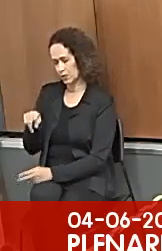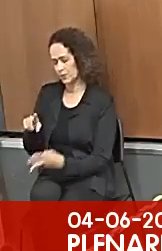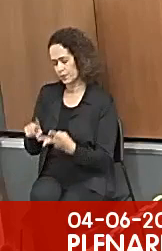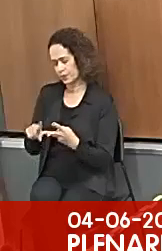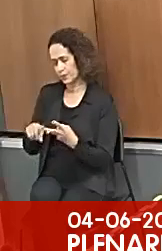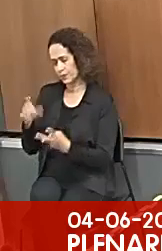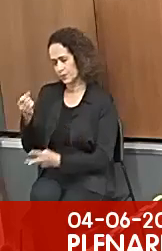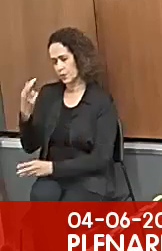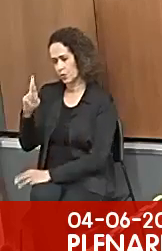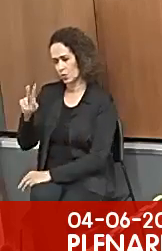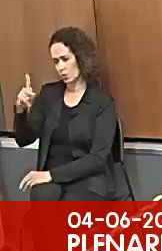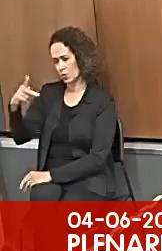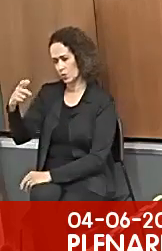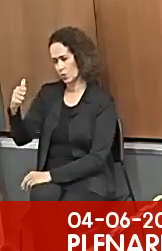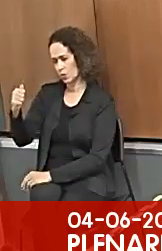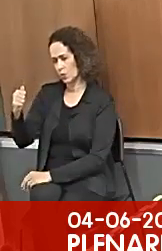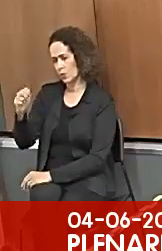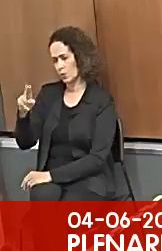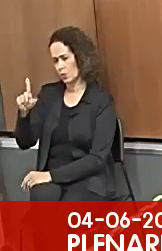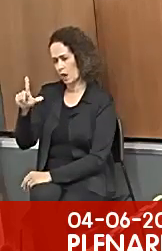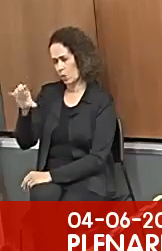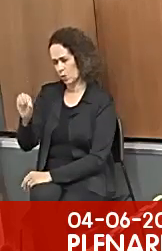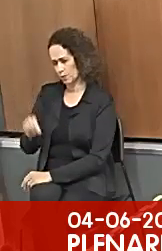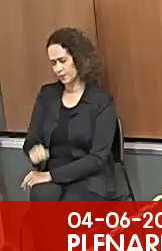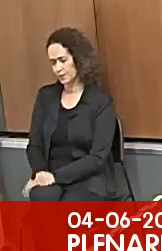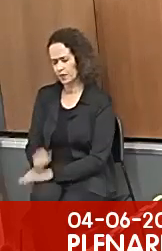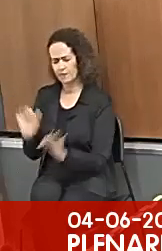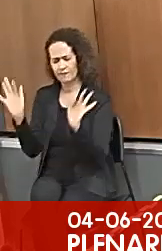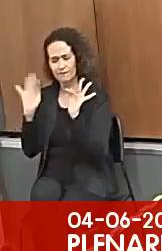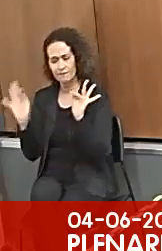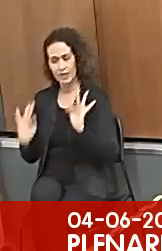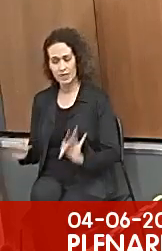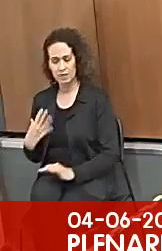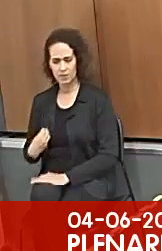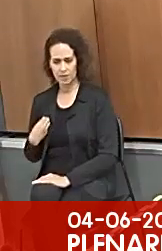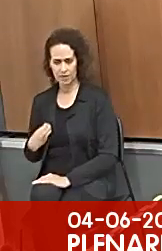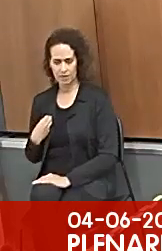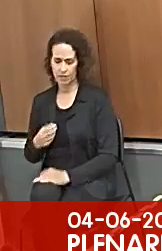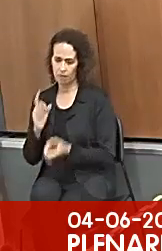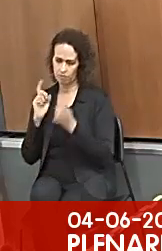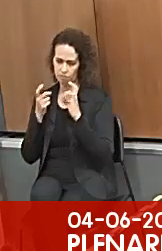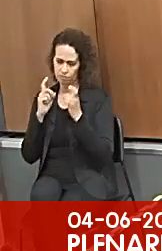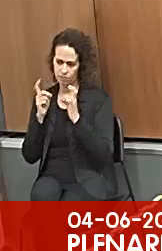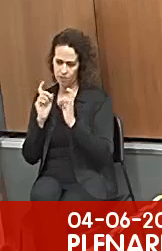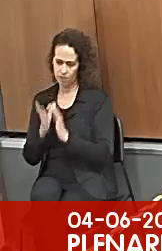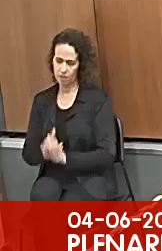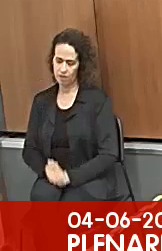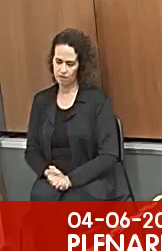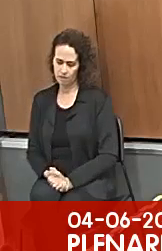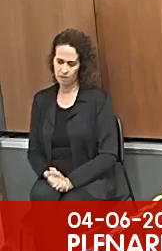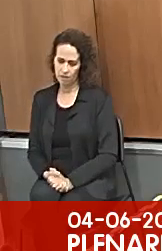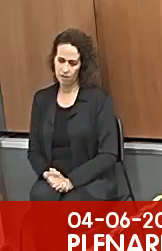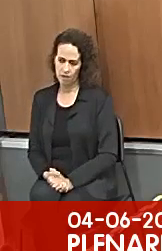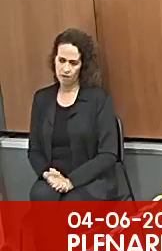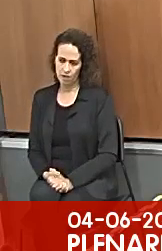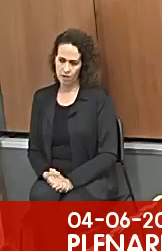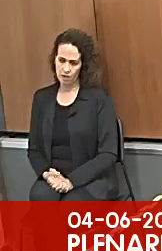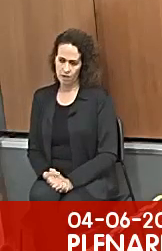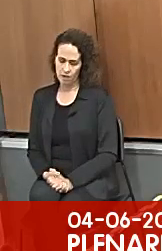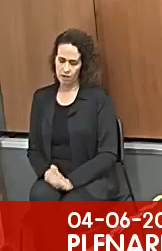Paulo, eu fico muito feliz de participar dessa reunião em que